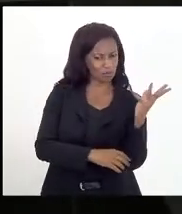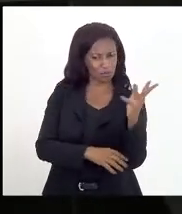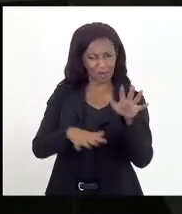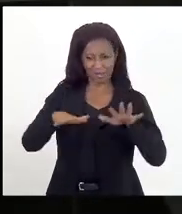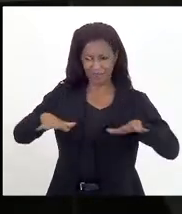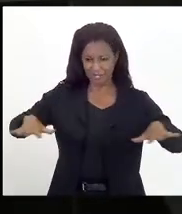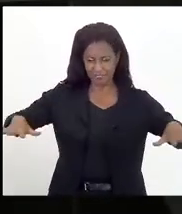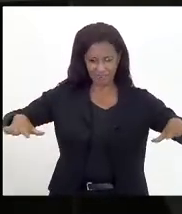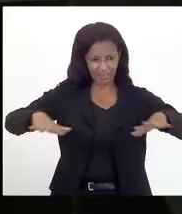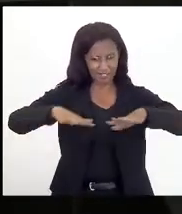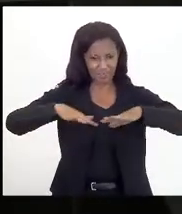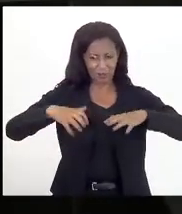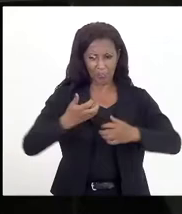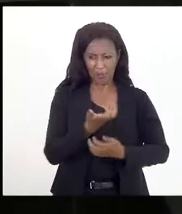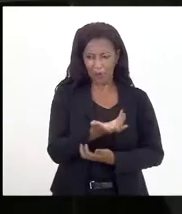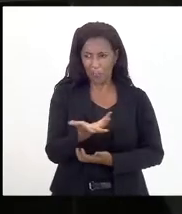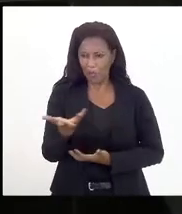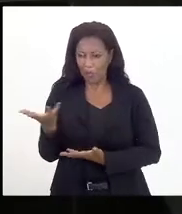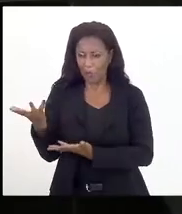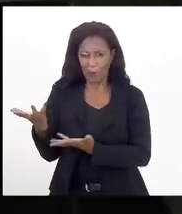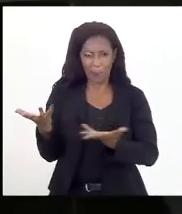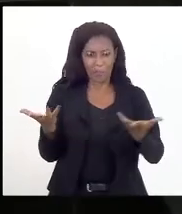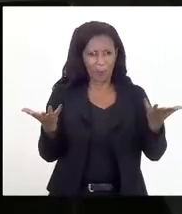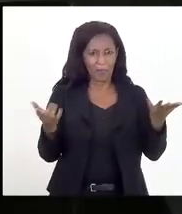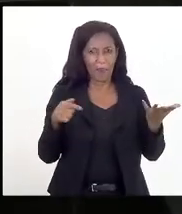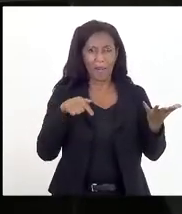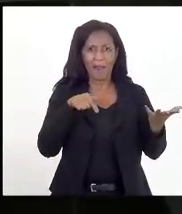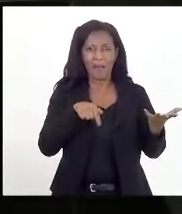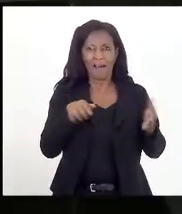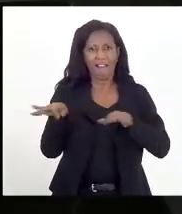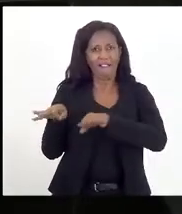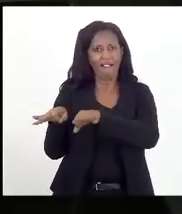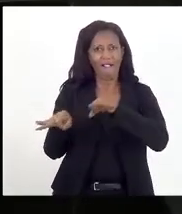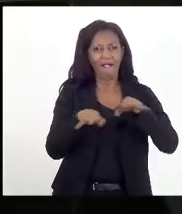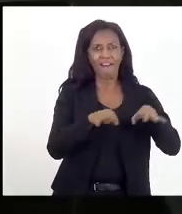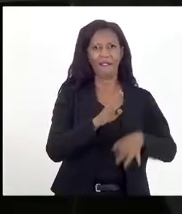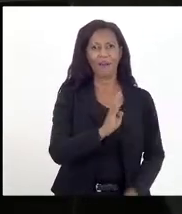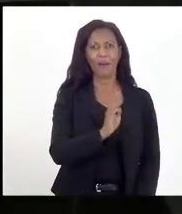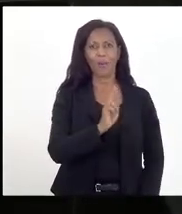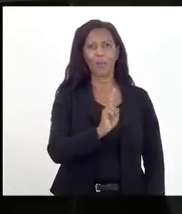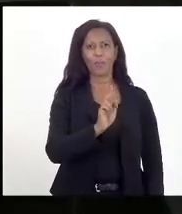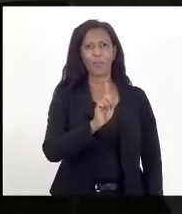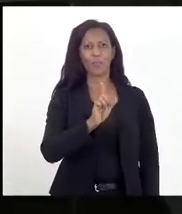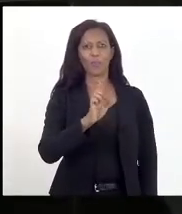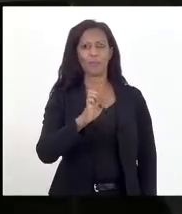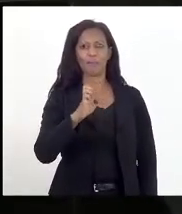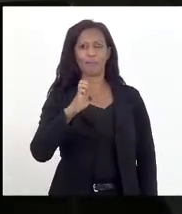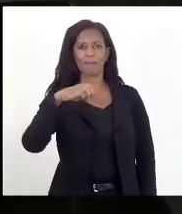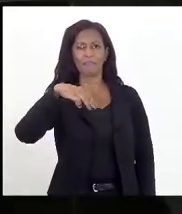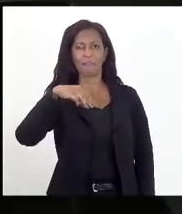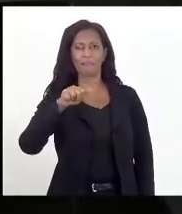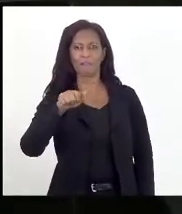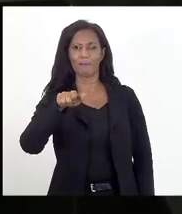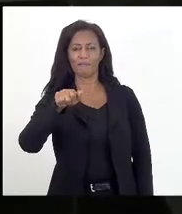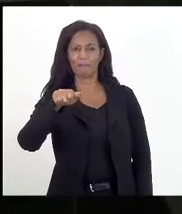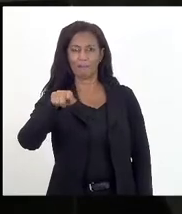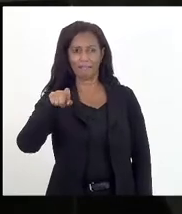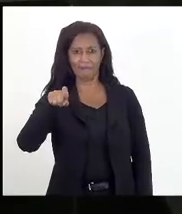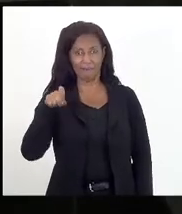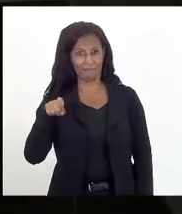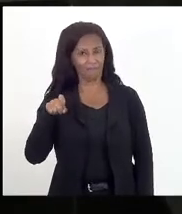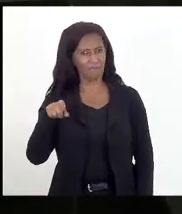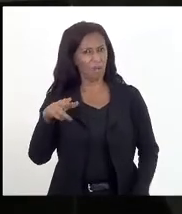foram produzidos nada mais nada menos por burnermax por acaso ou não